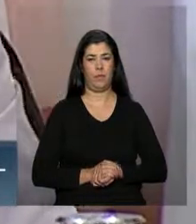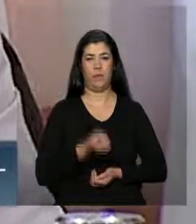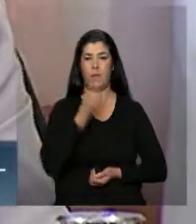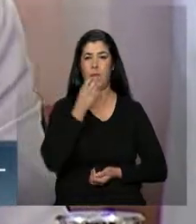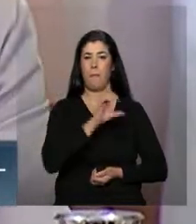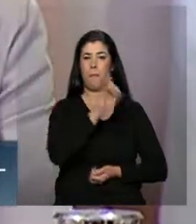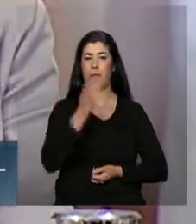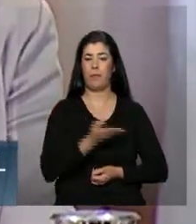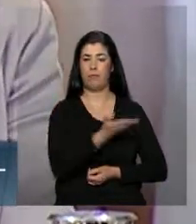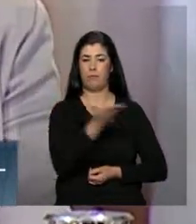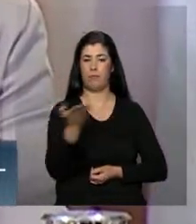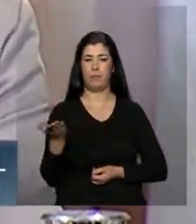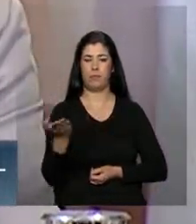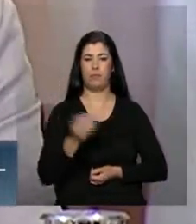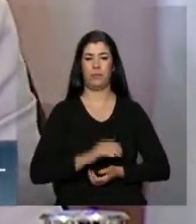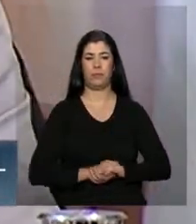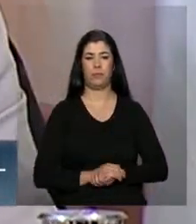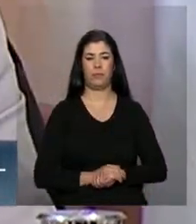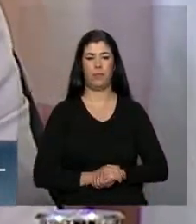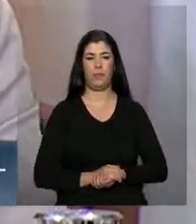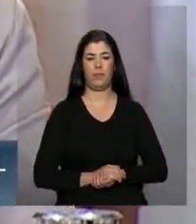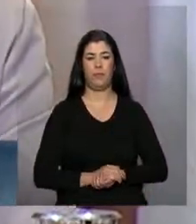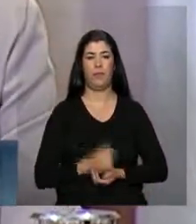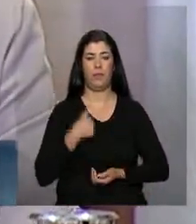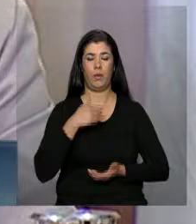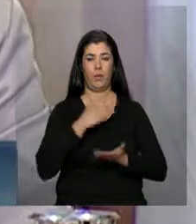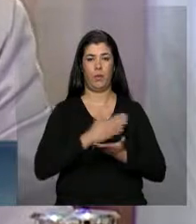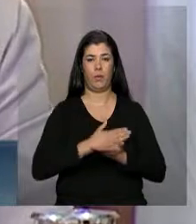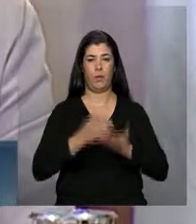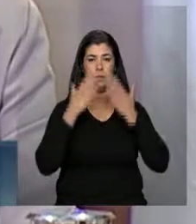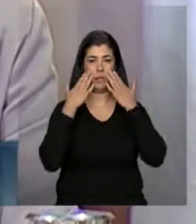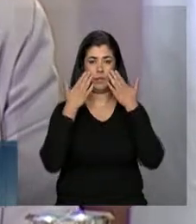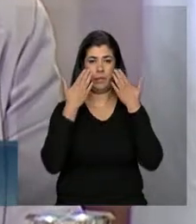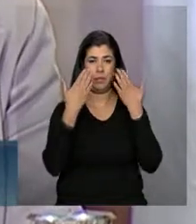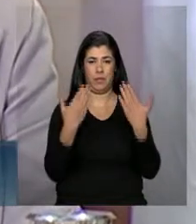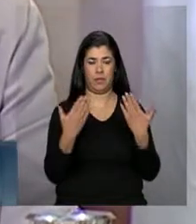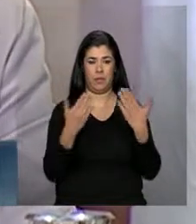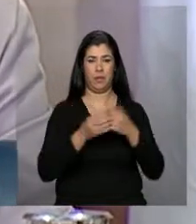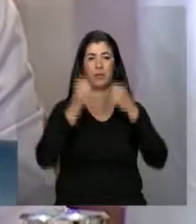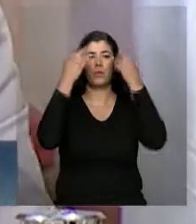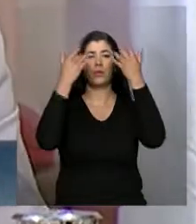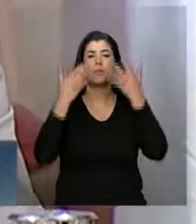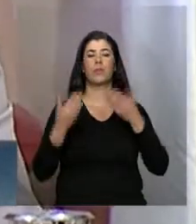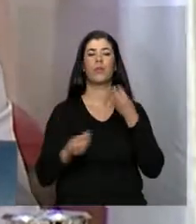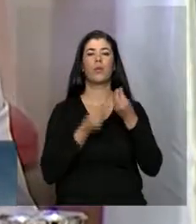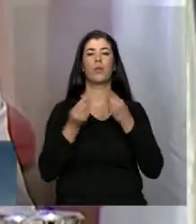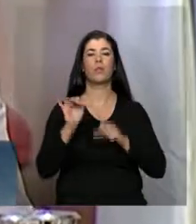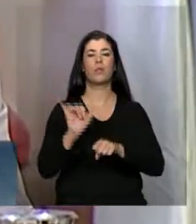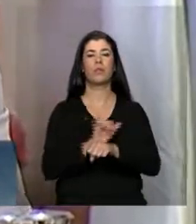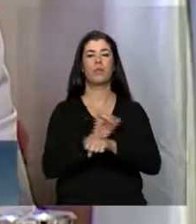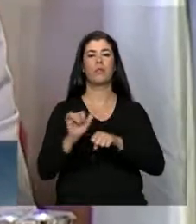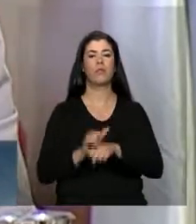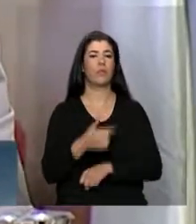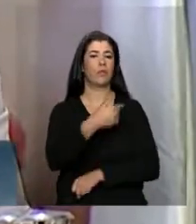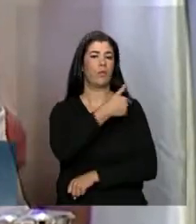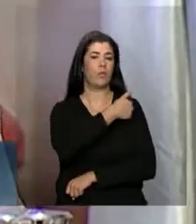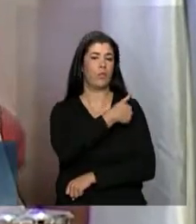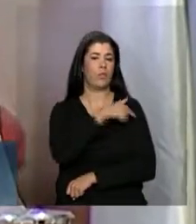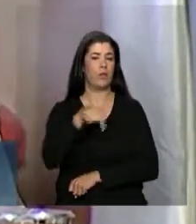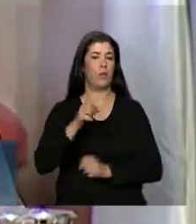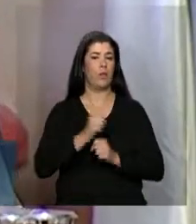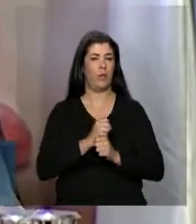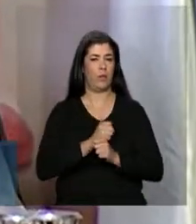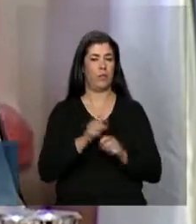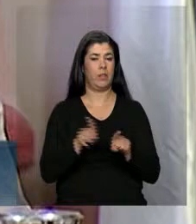Bom dia a todos. Eu vou iniciar a apresentação falando um pouco da estratégia de vacinação desse ano e um